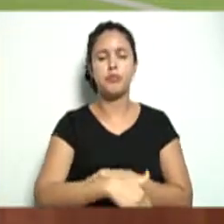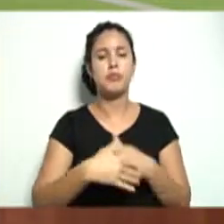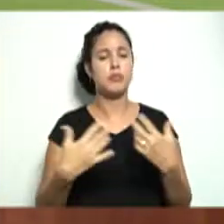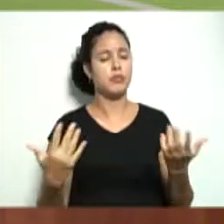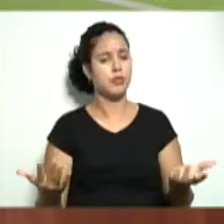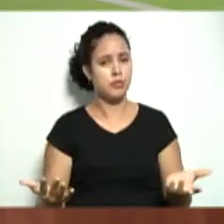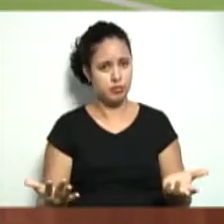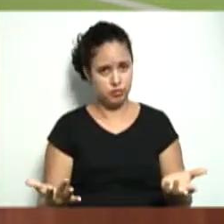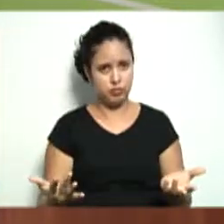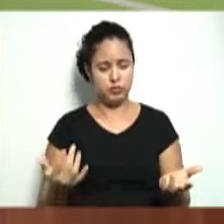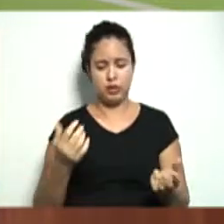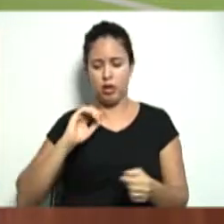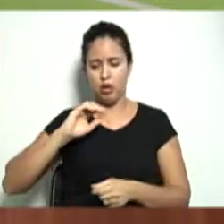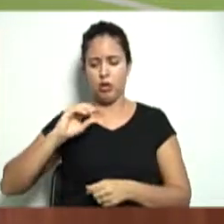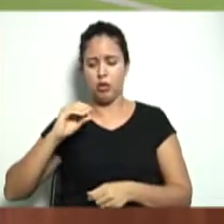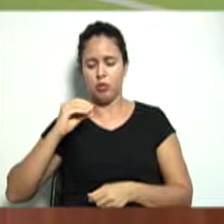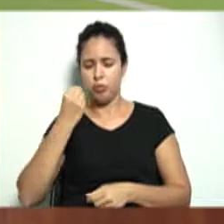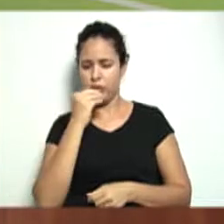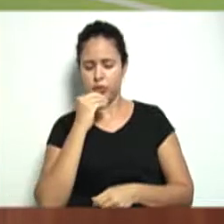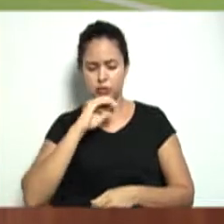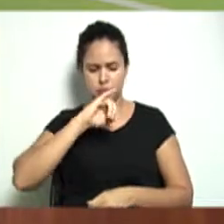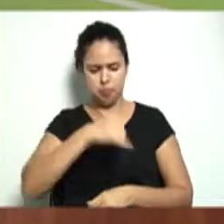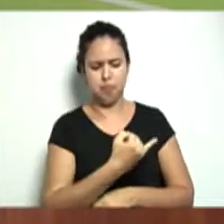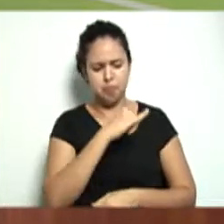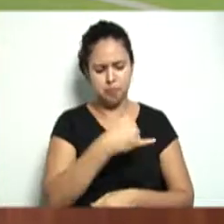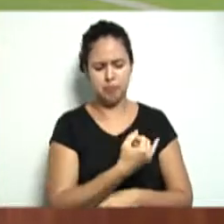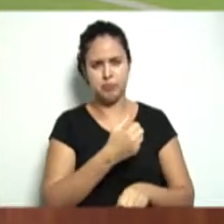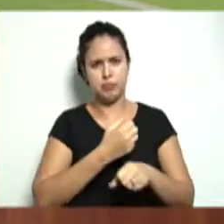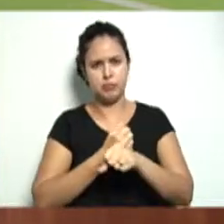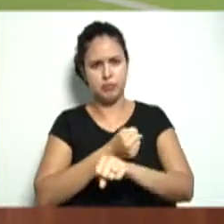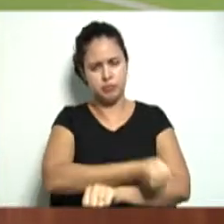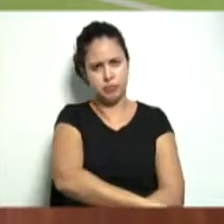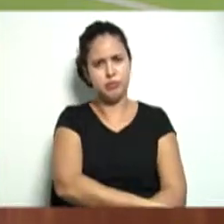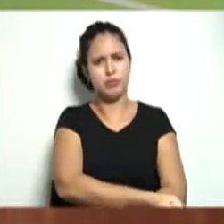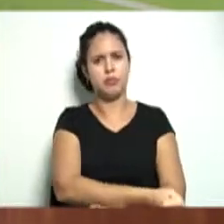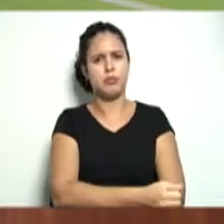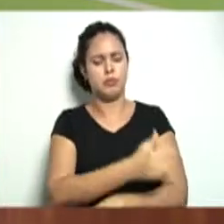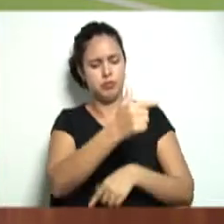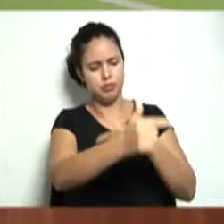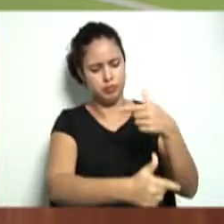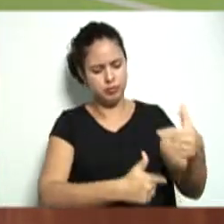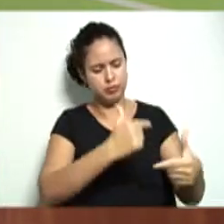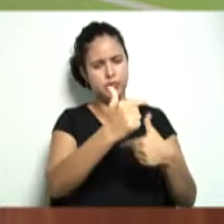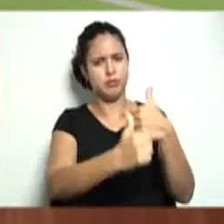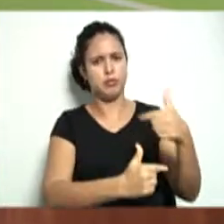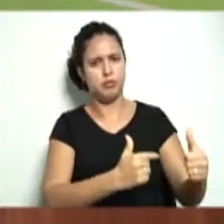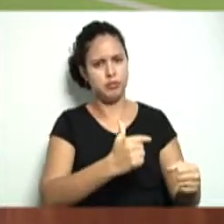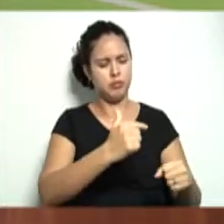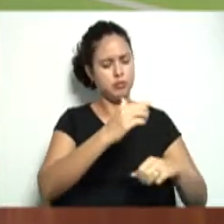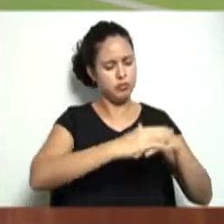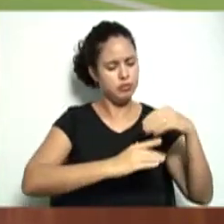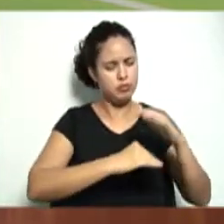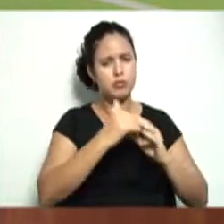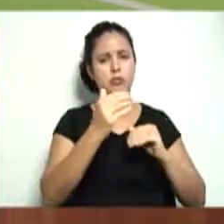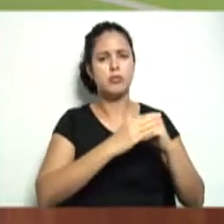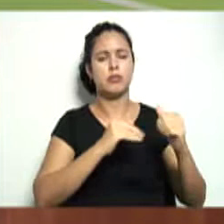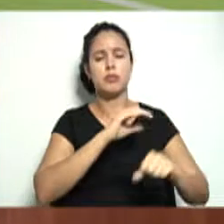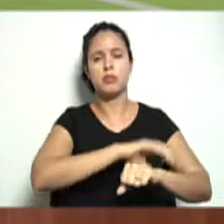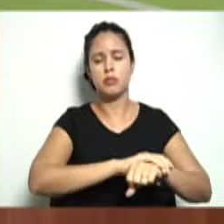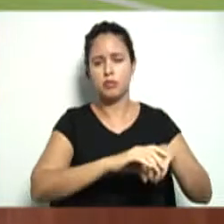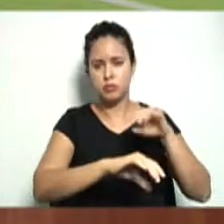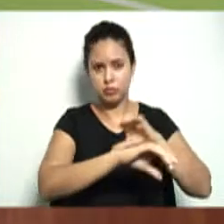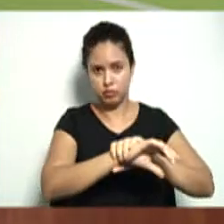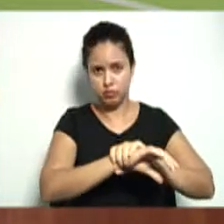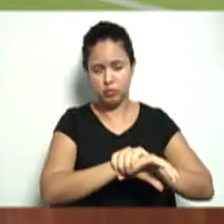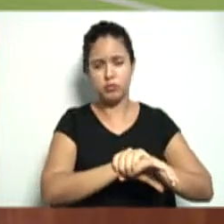do trabalho dos outros. Os outros iam trabalhar, eram escravos, iam exercer o trabalho com a terra, o trabalho manual. Estes